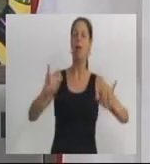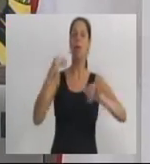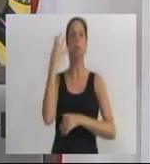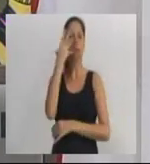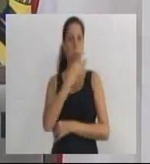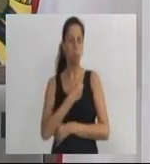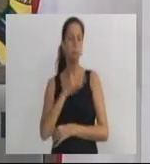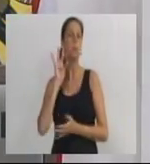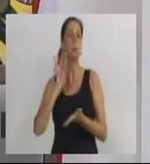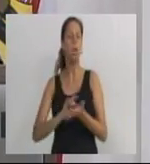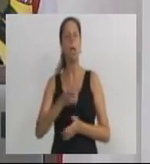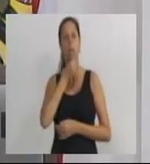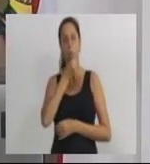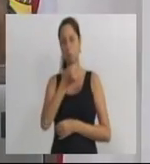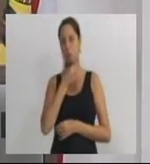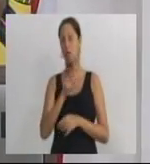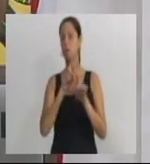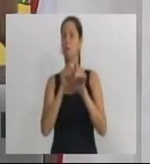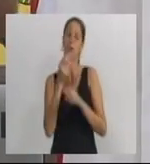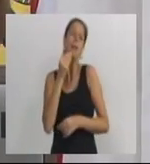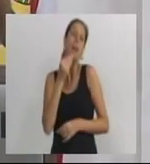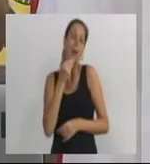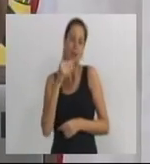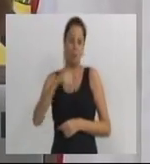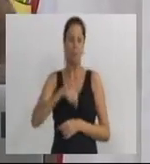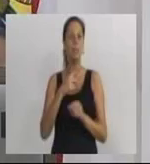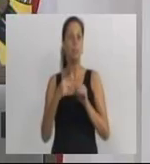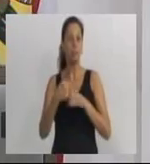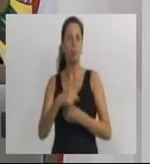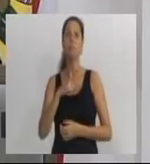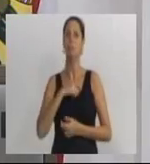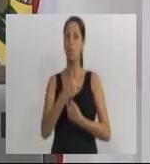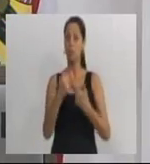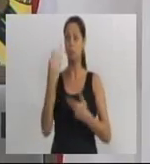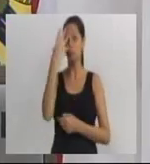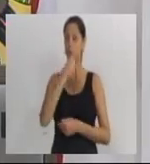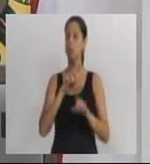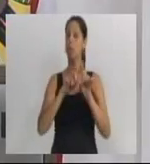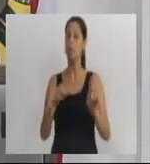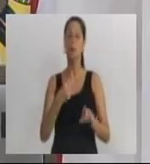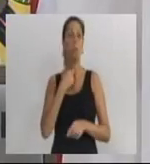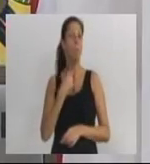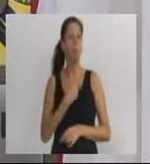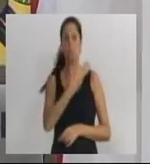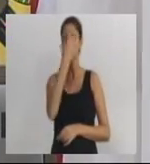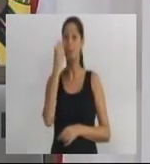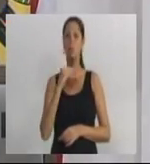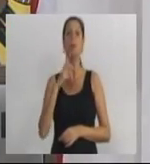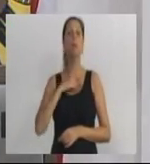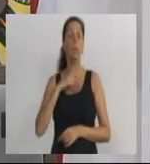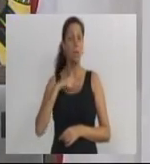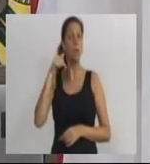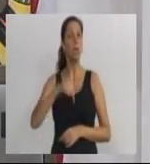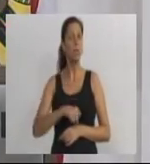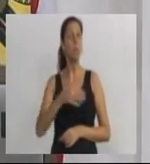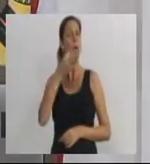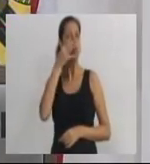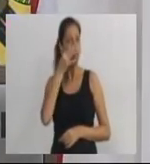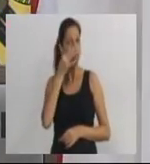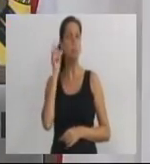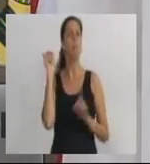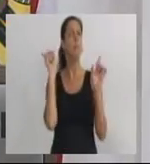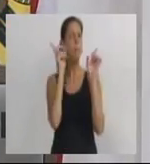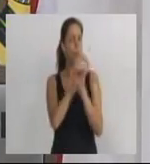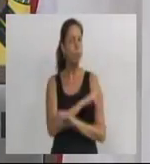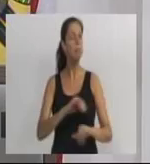não podemos esquecer que falam da nossa cidade, show de bola, enfim, mas não podemos esquecer das duras e tristes realidades atrás de tudo que falam